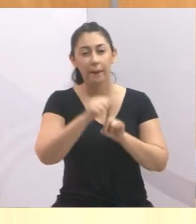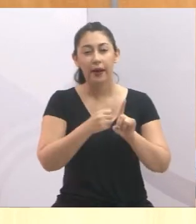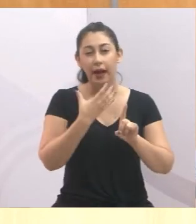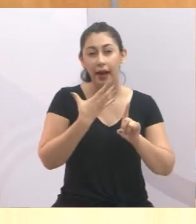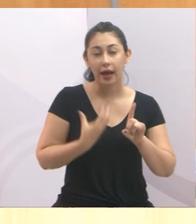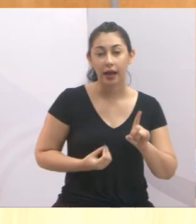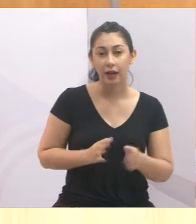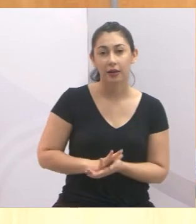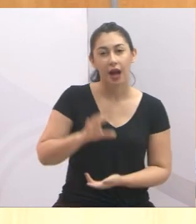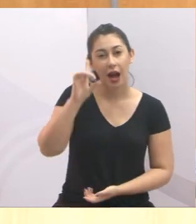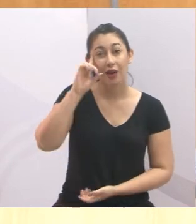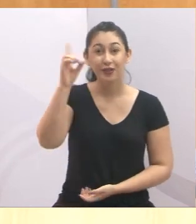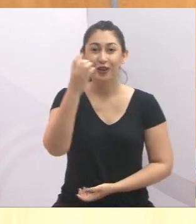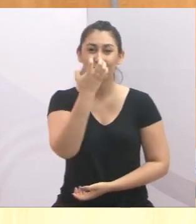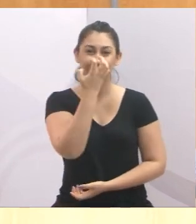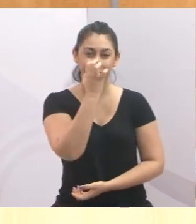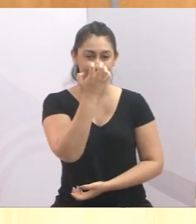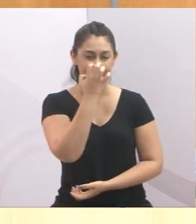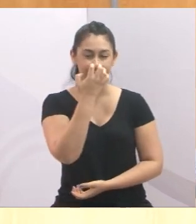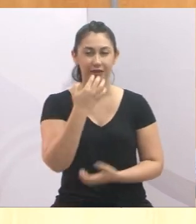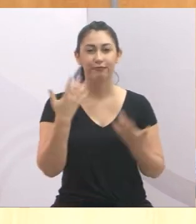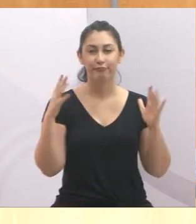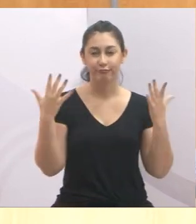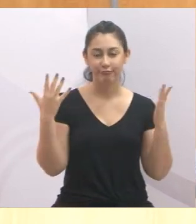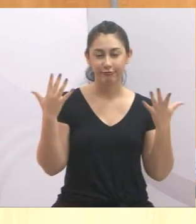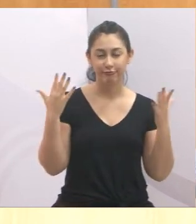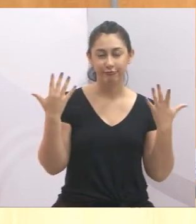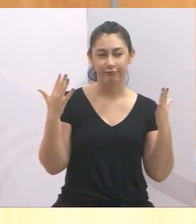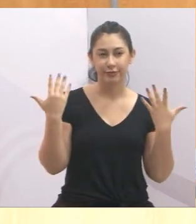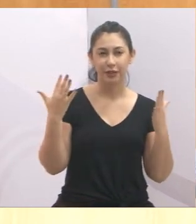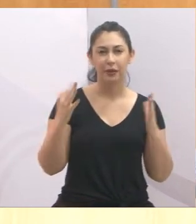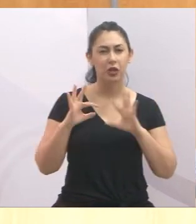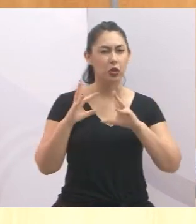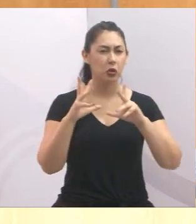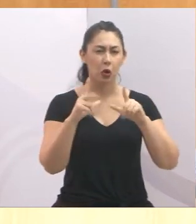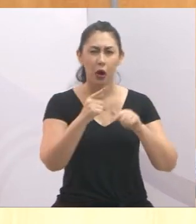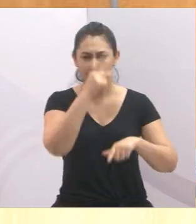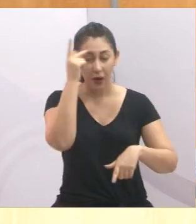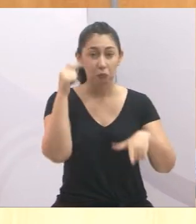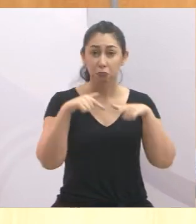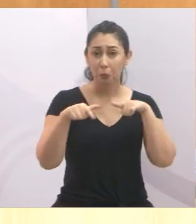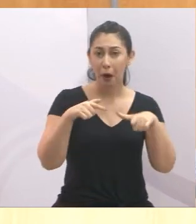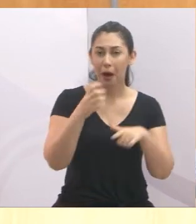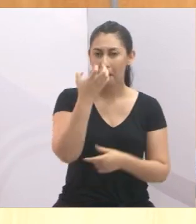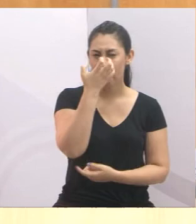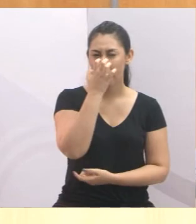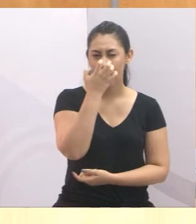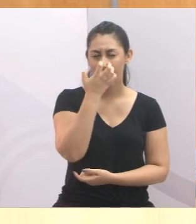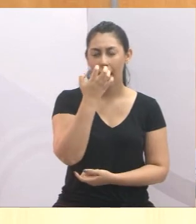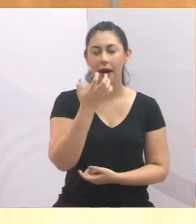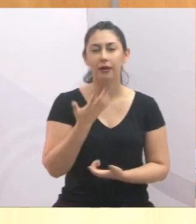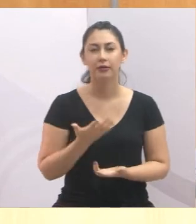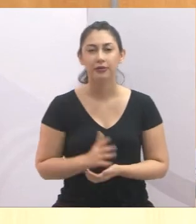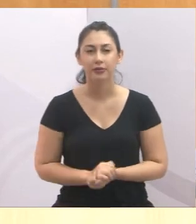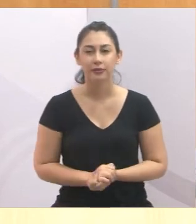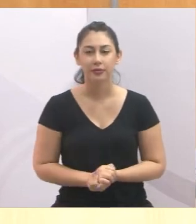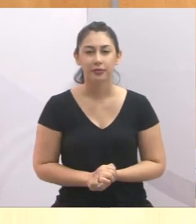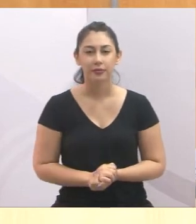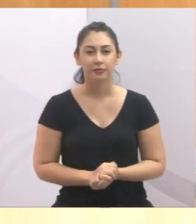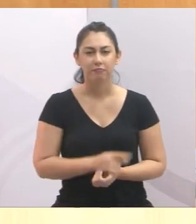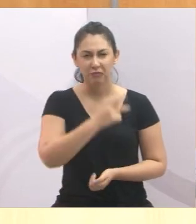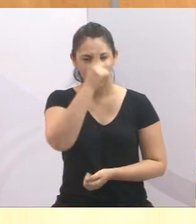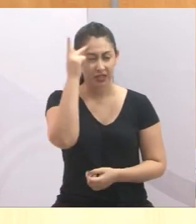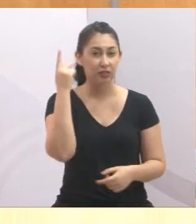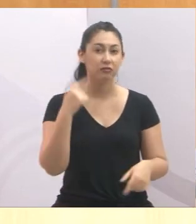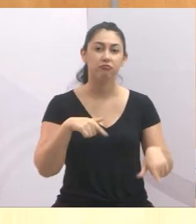do palhaço. Nós queremos parabenizar todos os palhaços, todos os trabalhadores que